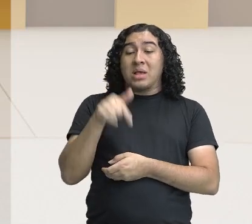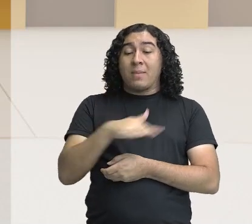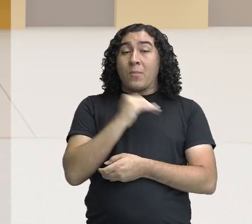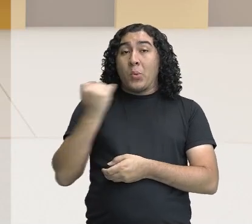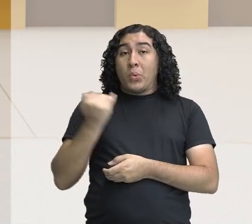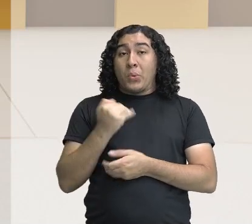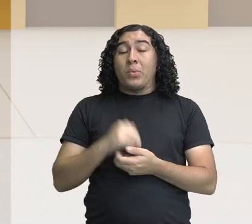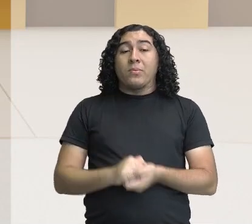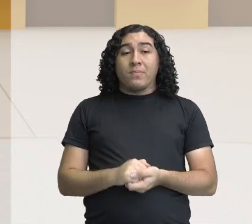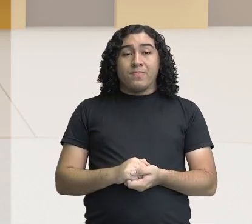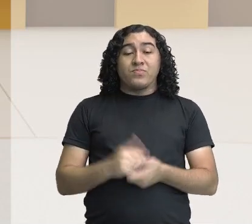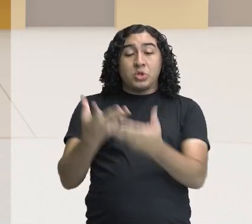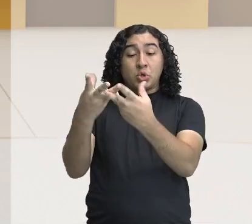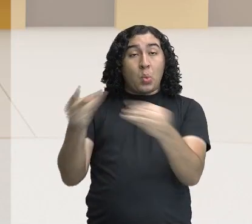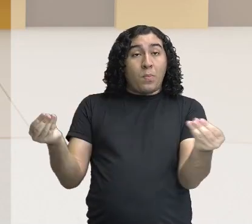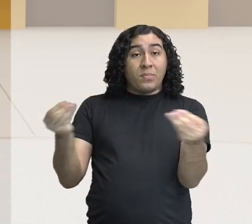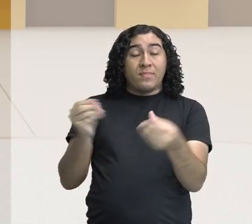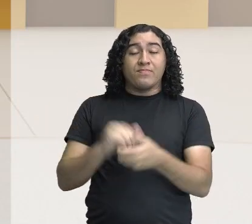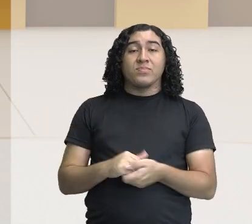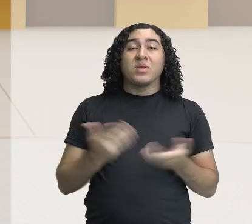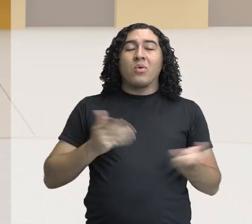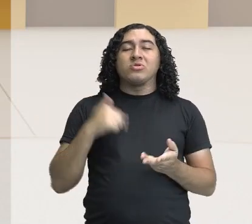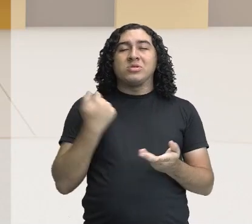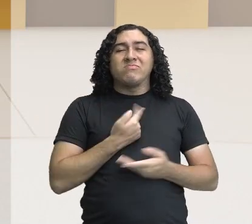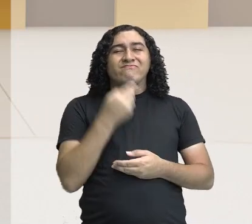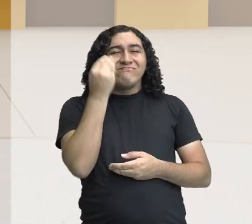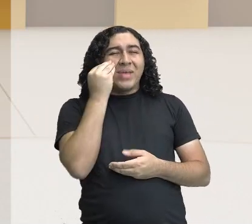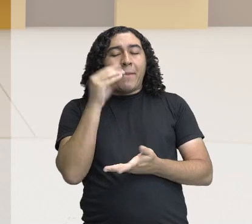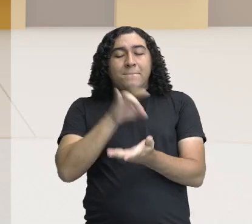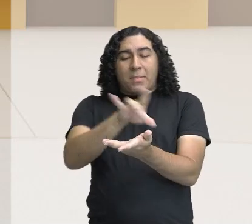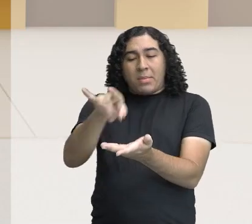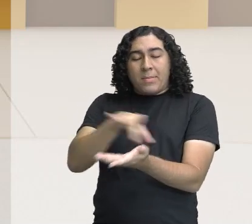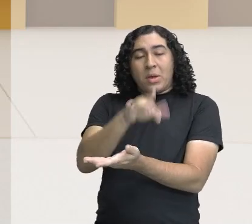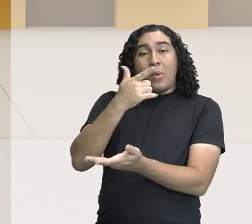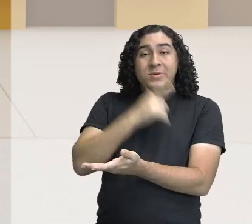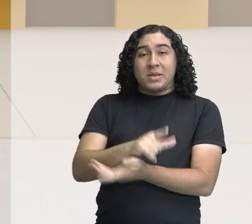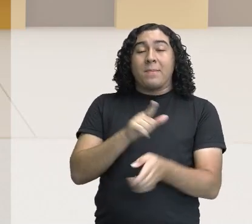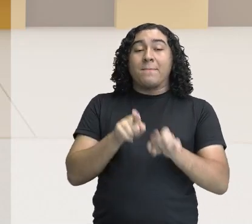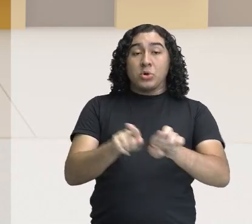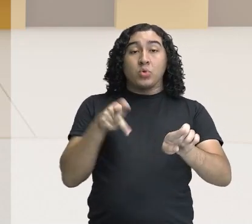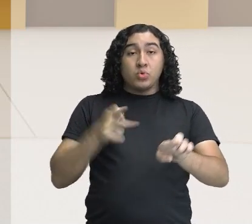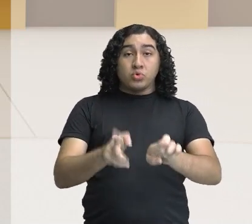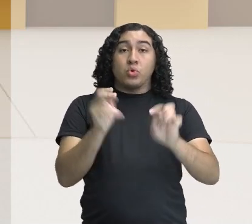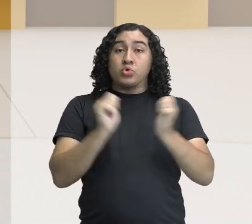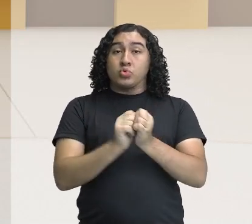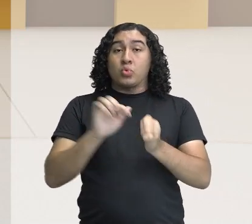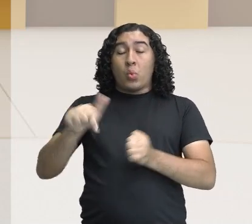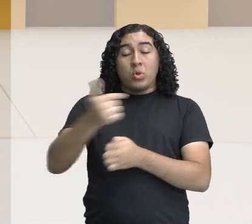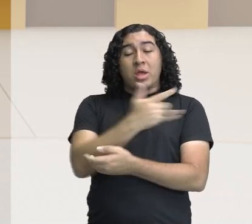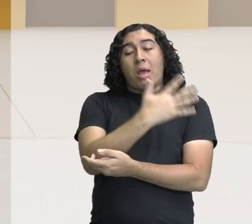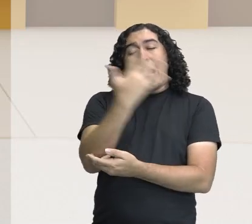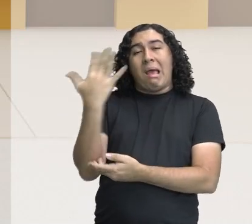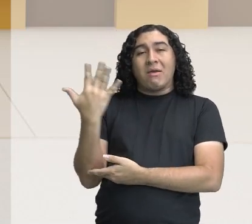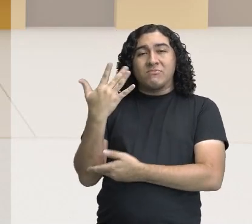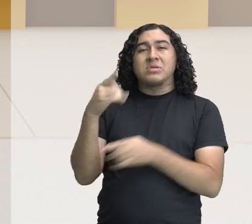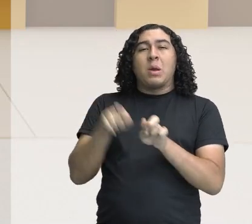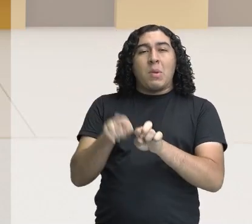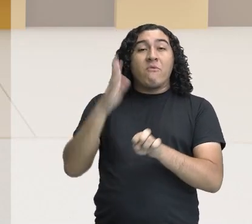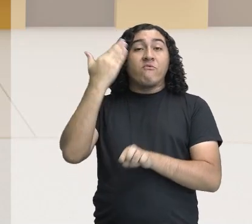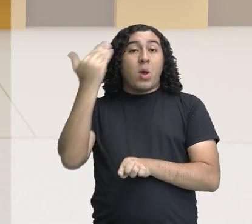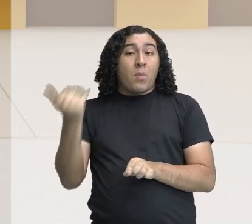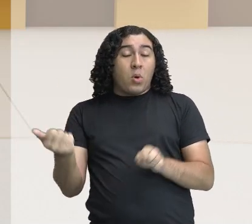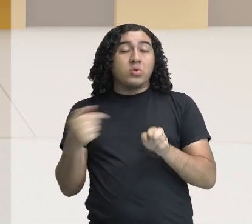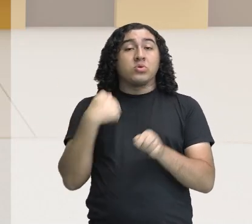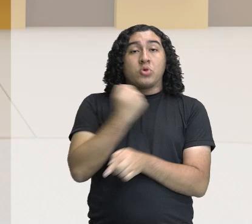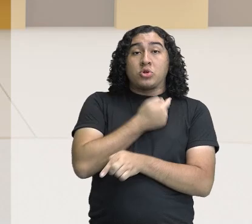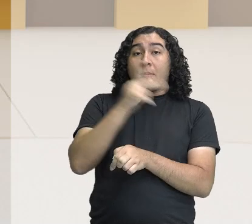né? E hoje a gente está tentando reflorestar, né? Isso. Mas continua, junto com o pau-brasil, outras árvores interessantes e famosas